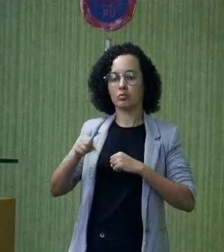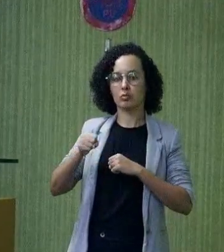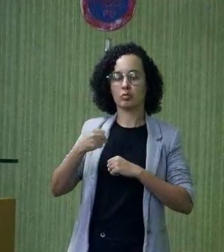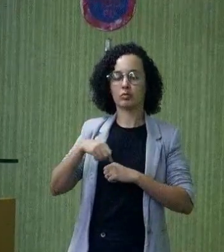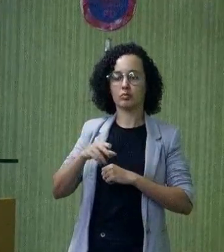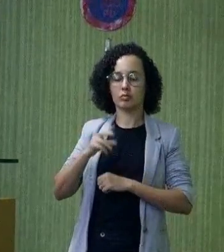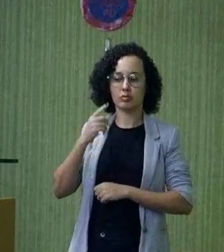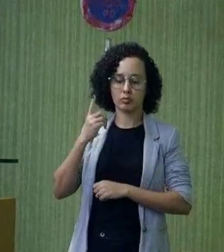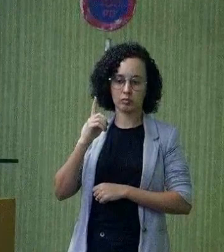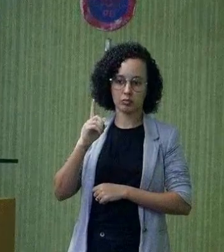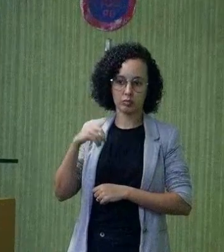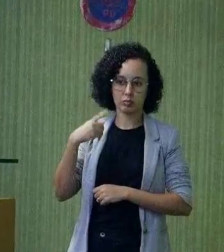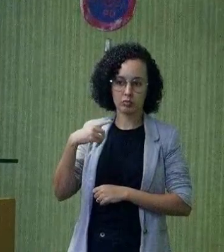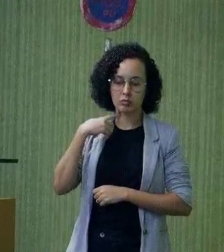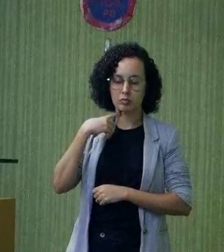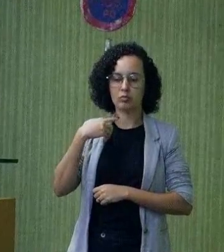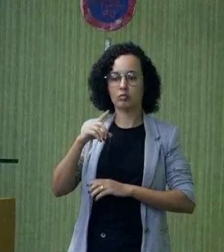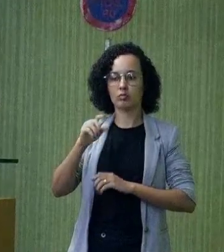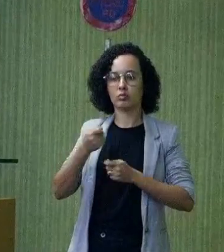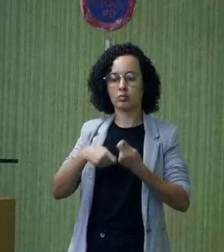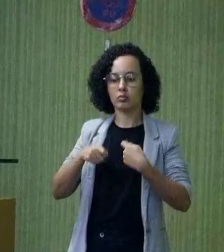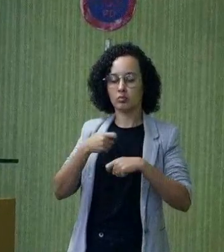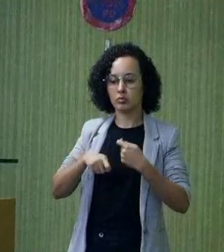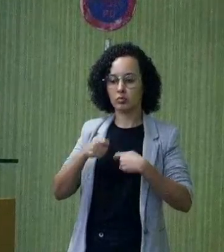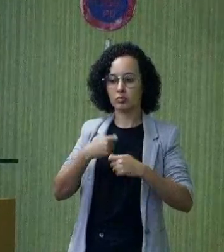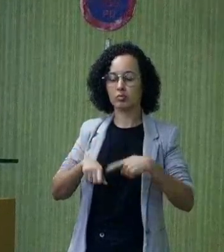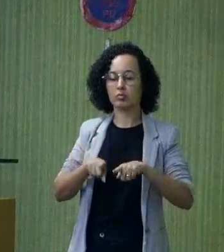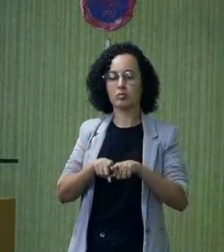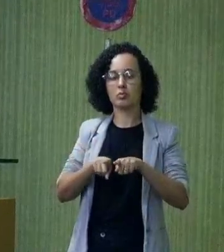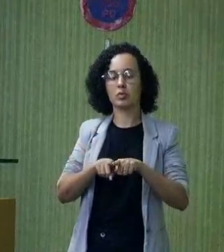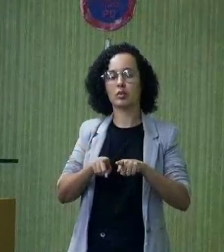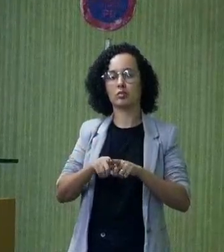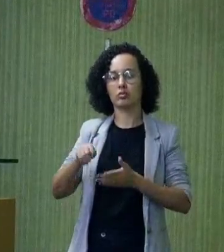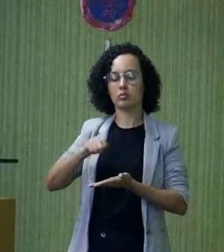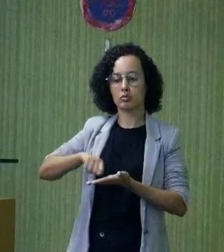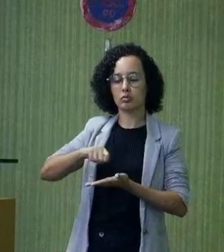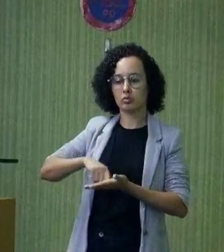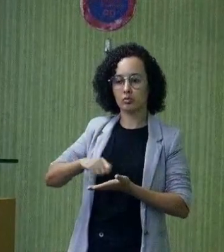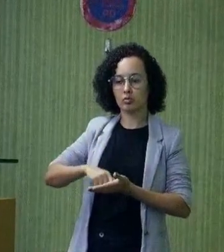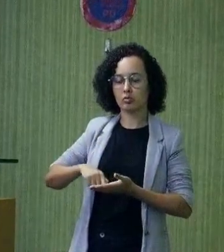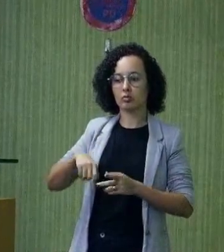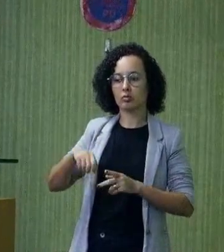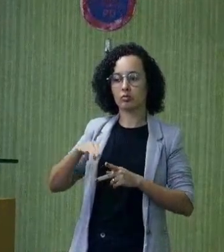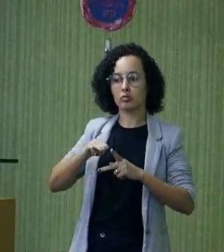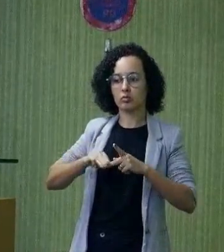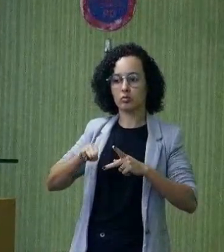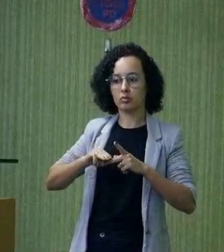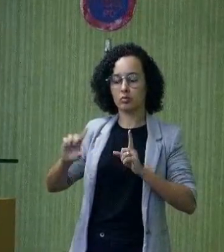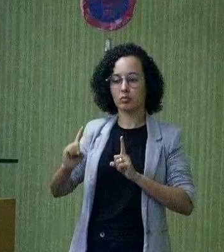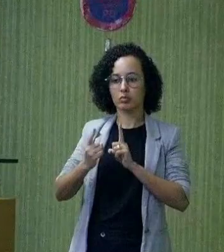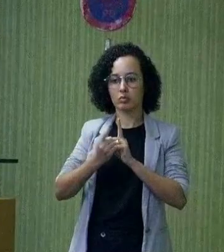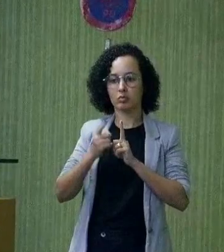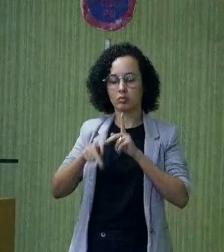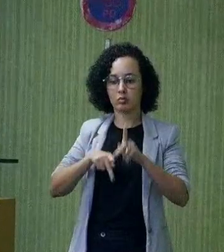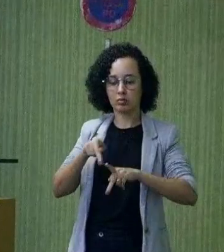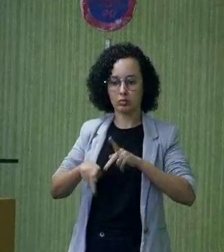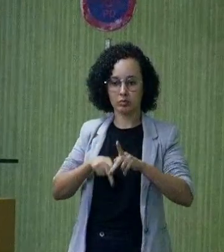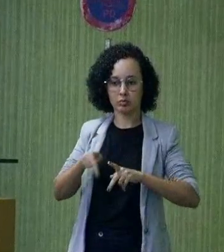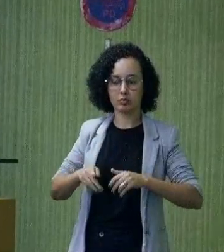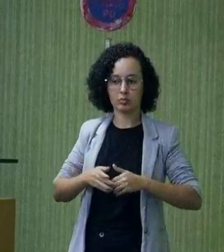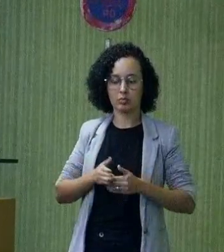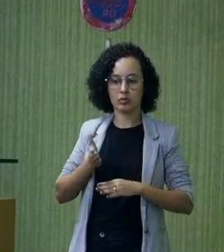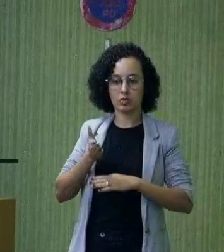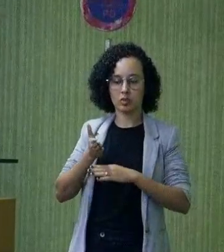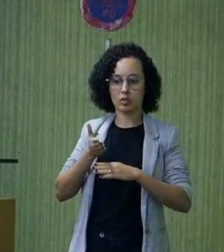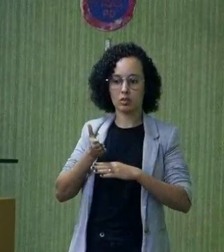de Direito Administrativo e constitucional e autor dos livros ministério público e atendimento à população instrumento de acesso à